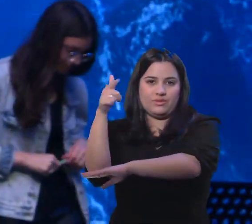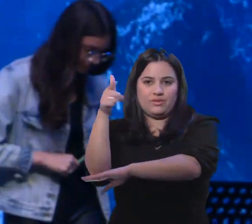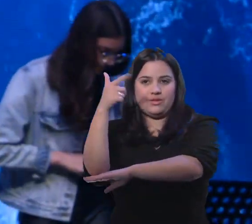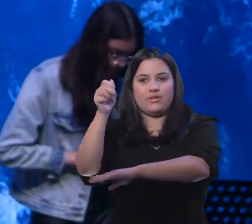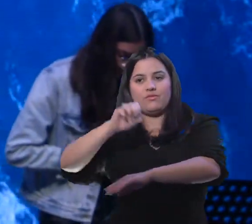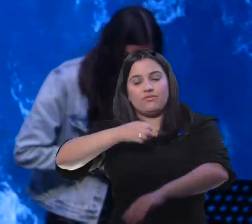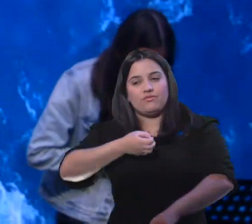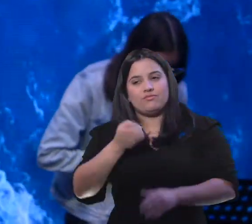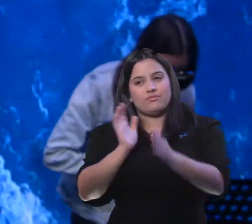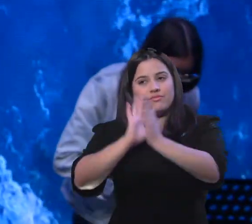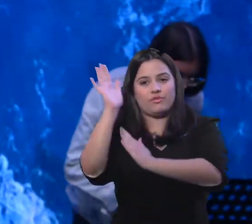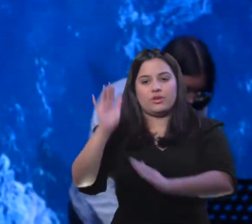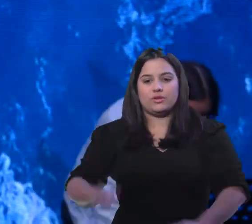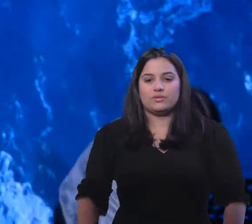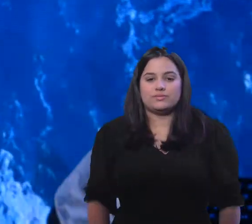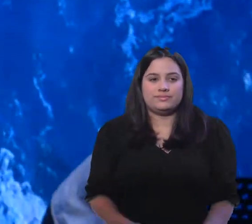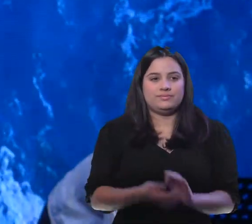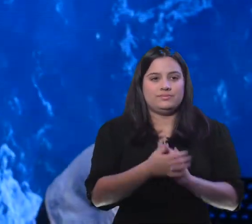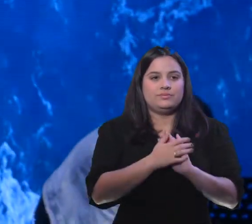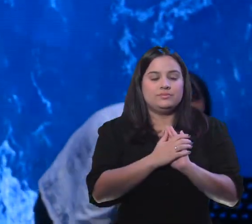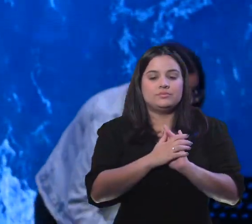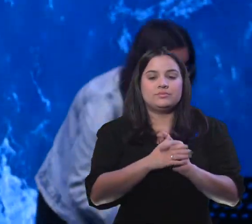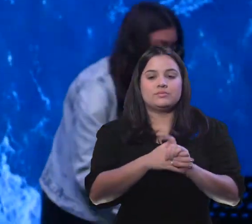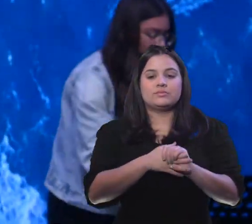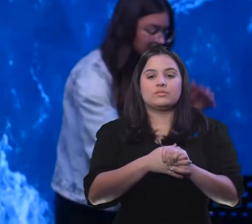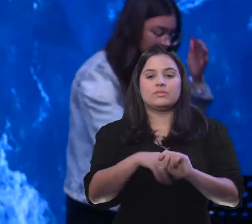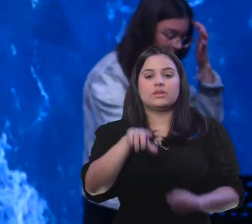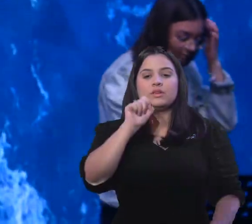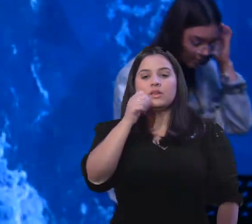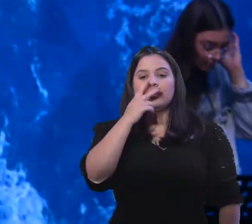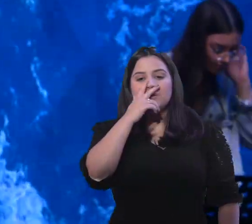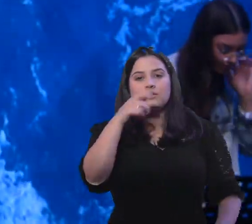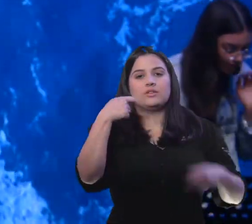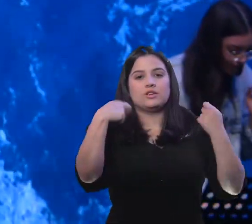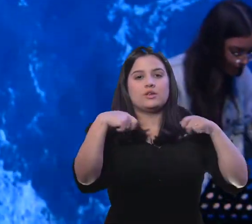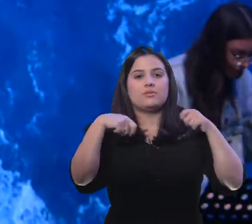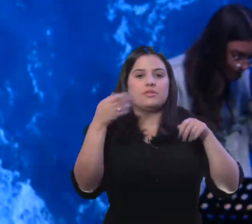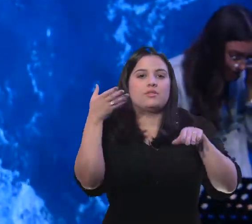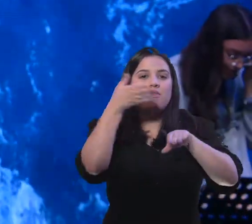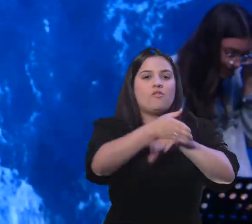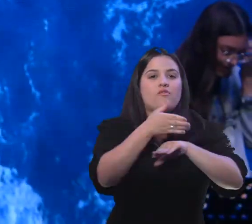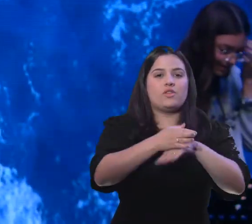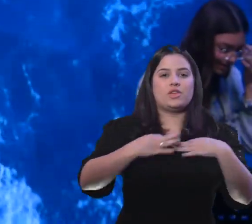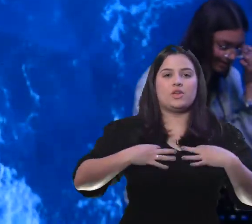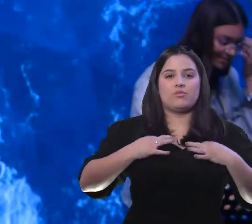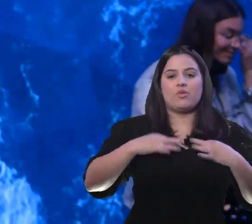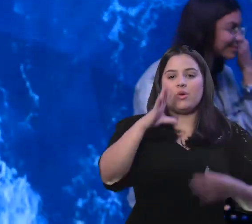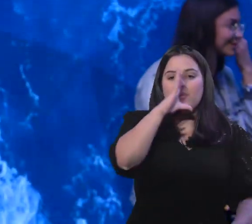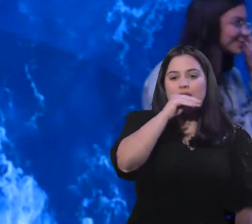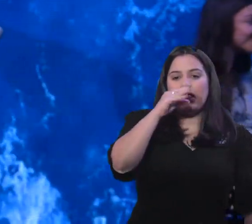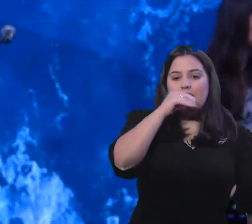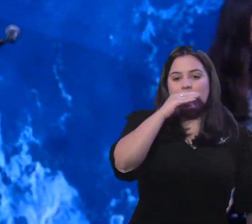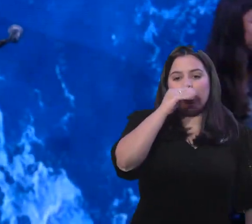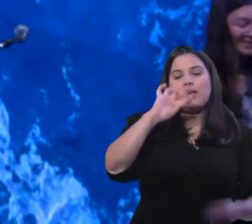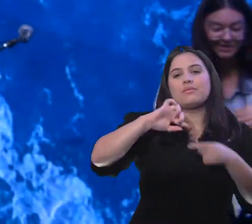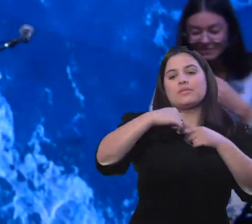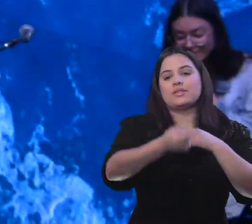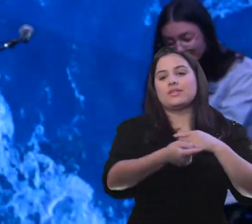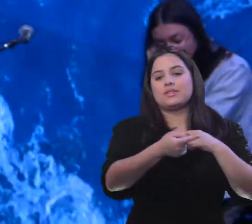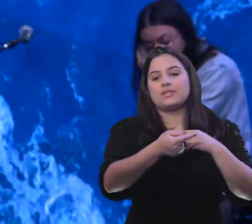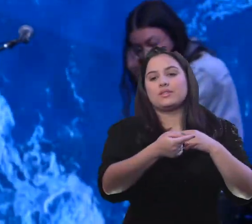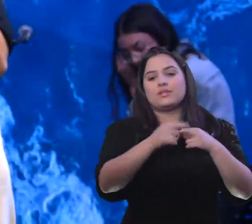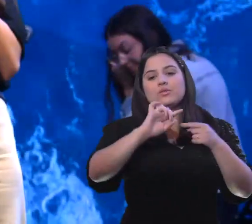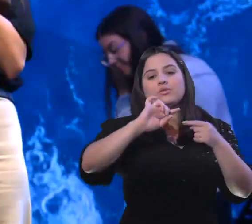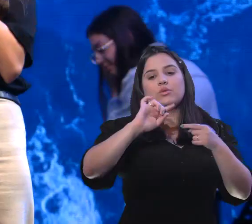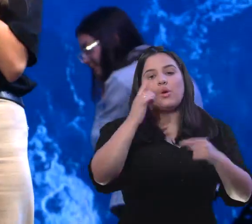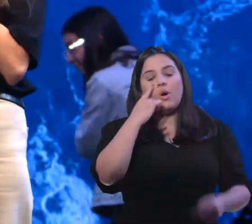Tem Legendário aí que eu tô ouvindo. Quem acha que ele tinha que vir pregar com a farda laranja semana que vem? Ah, é. Vai ser